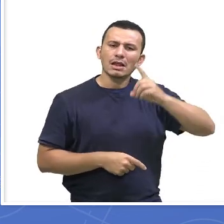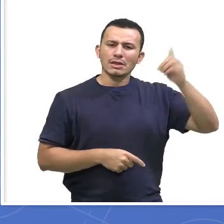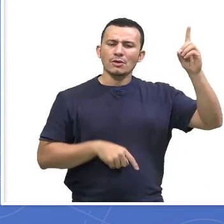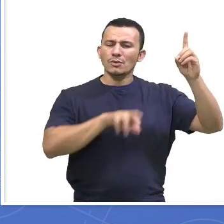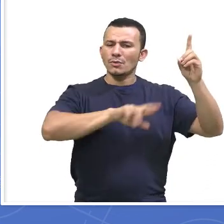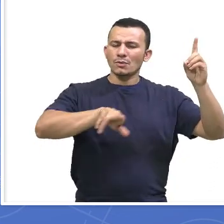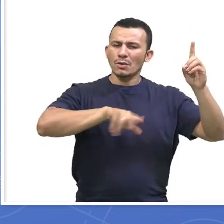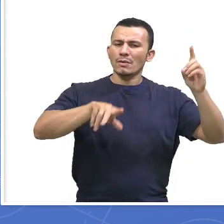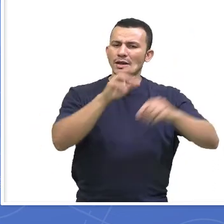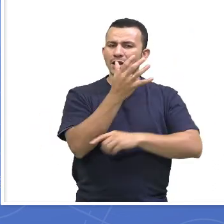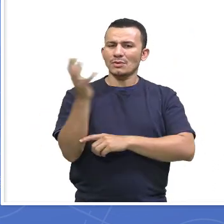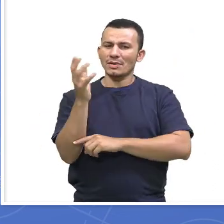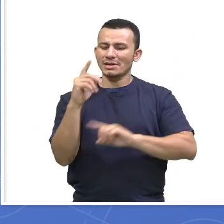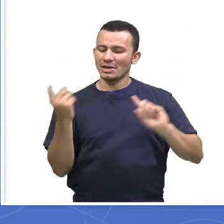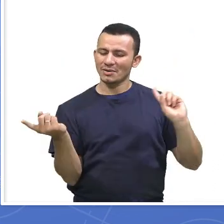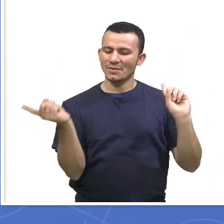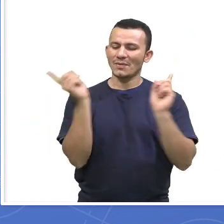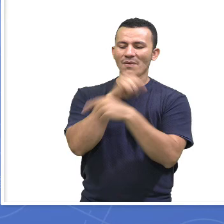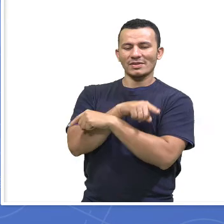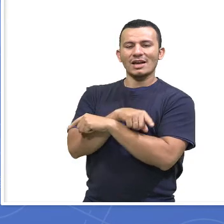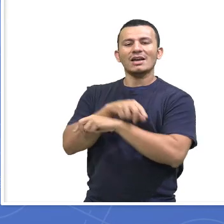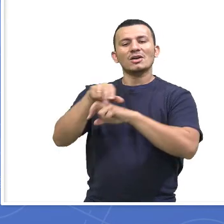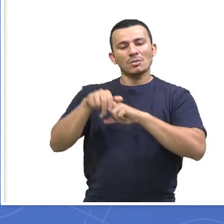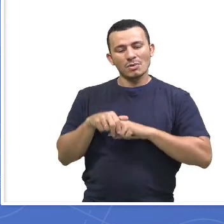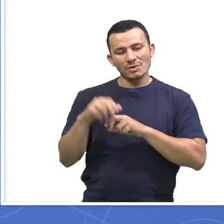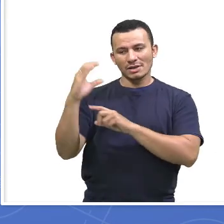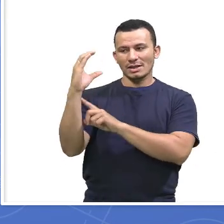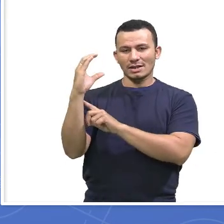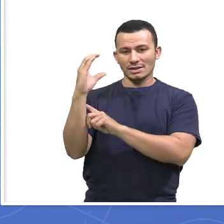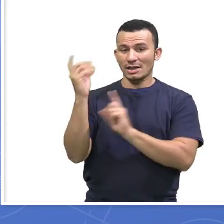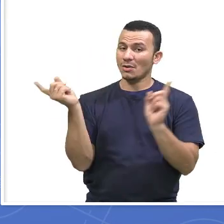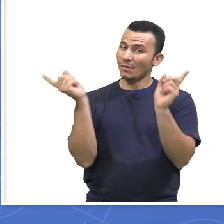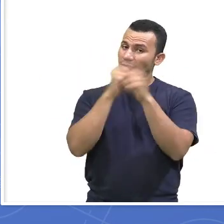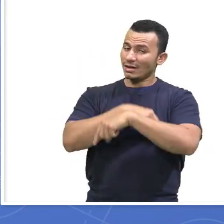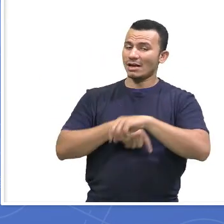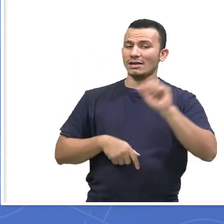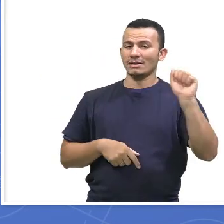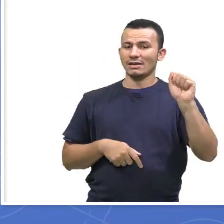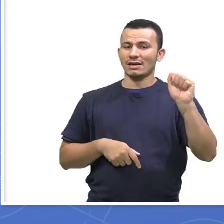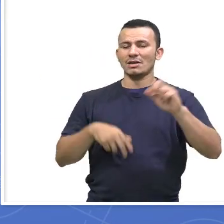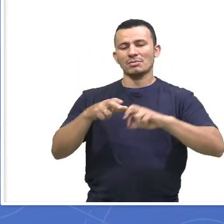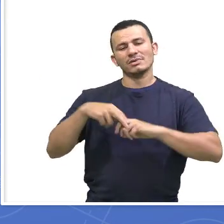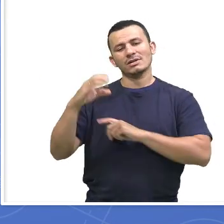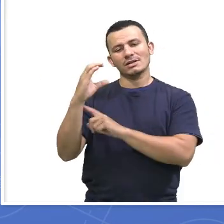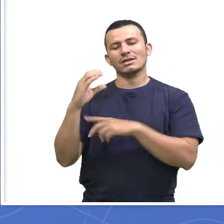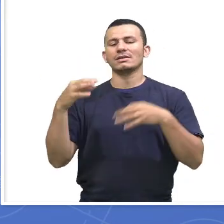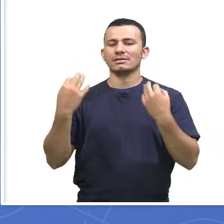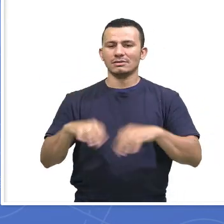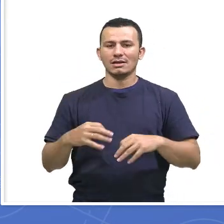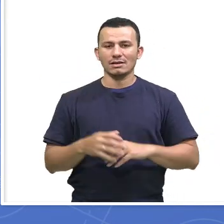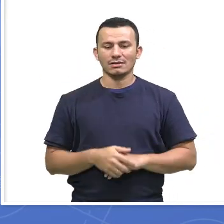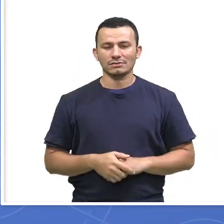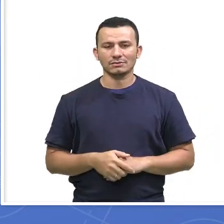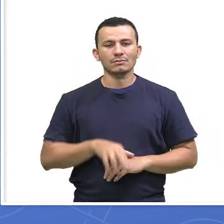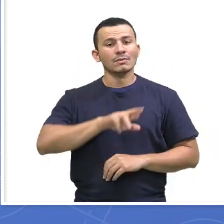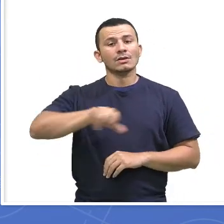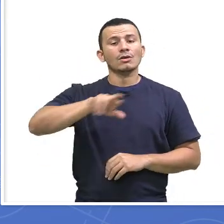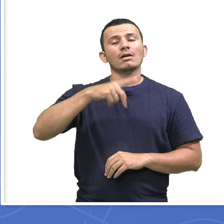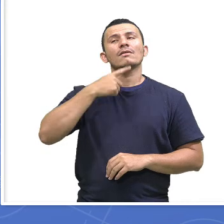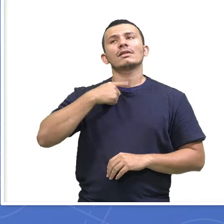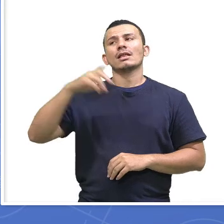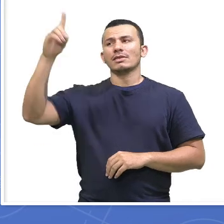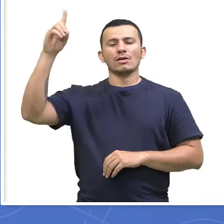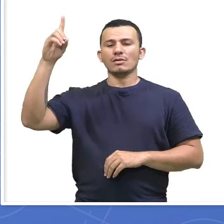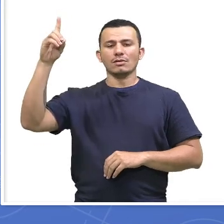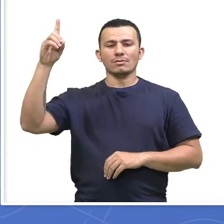natureza. É o contrário, né? Por isso que a letra C é o contrário da letra A. Então é por isso que ela está correta. E não pela vontade de um Deus Criador,